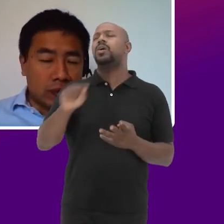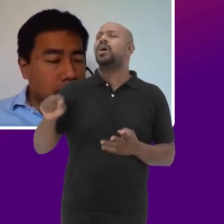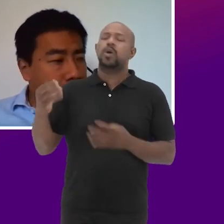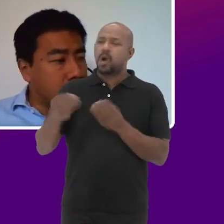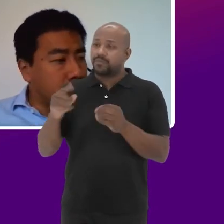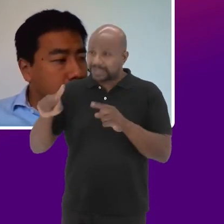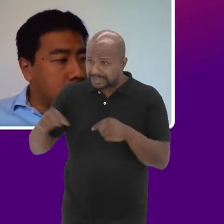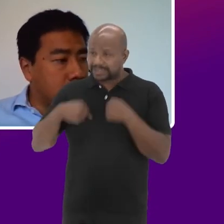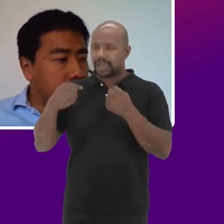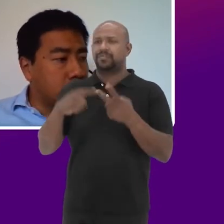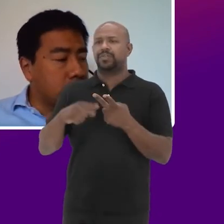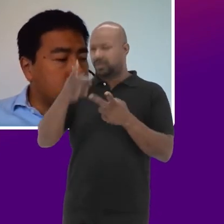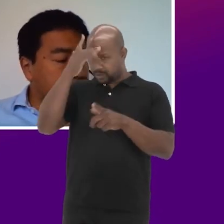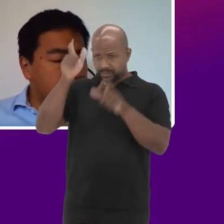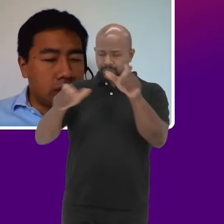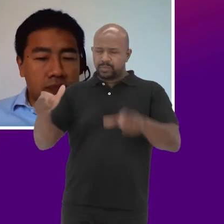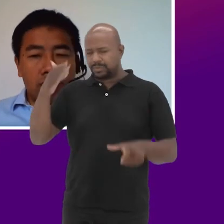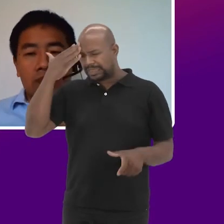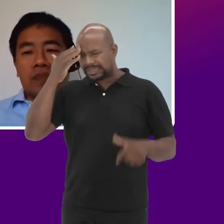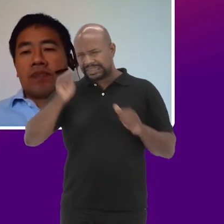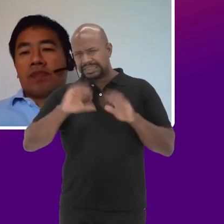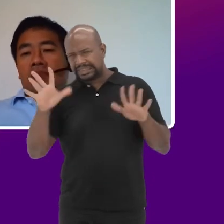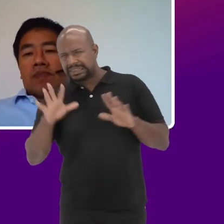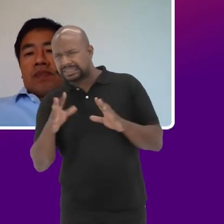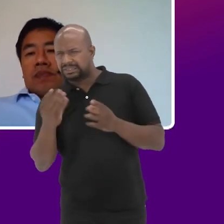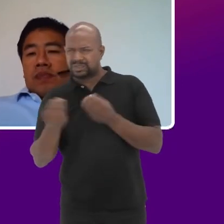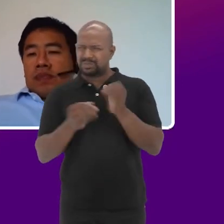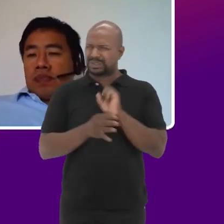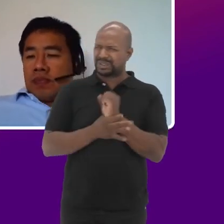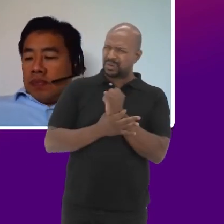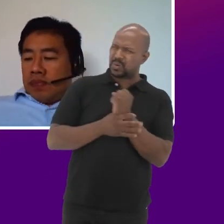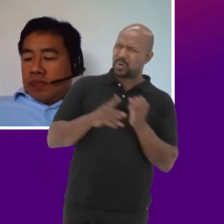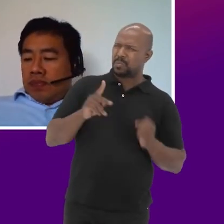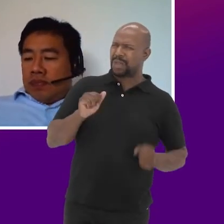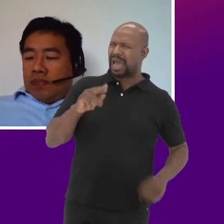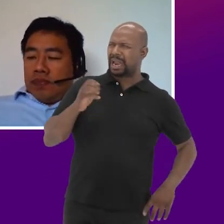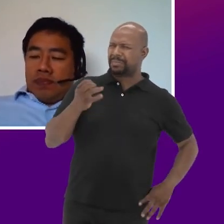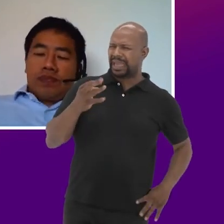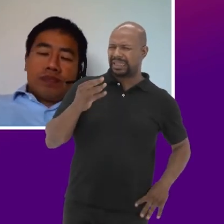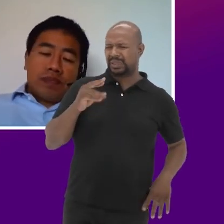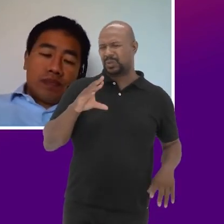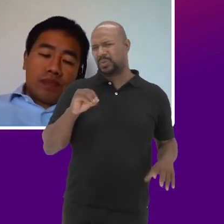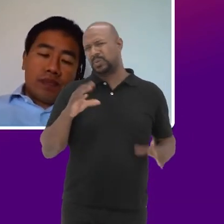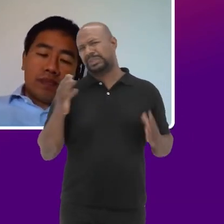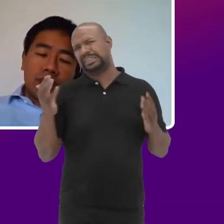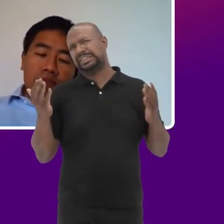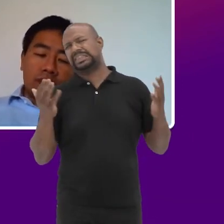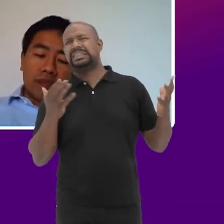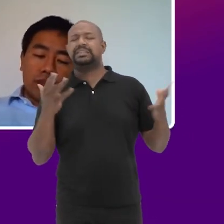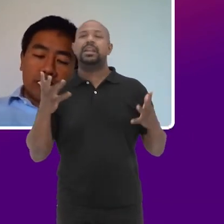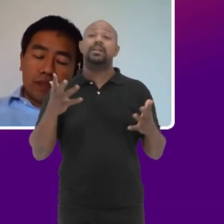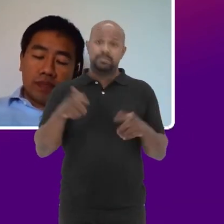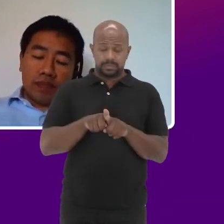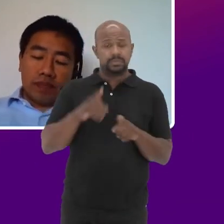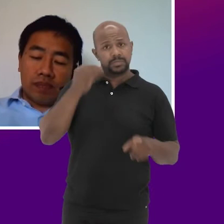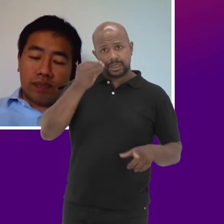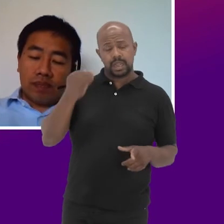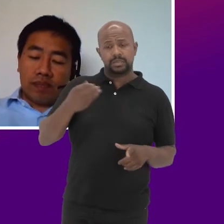ao público-alvo, né, no entendimento pelo produto, né, e também a experiência das